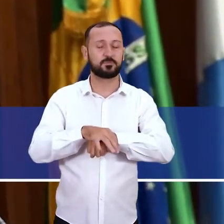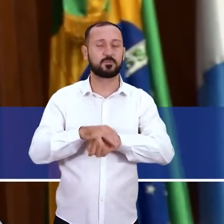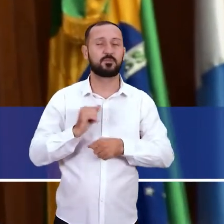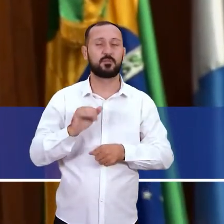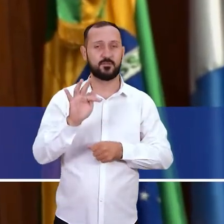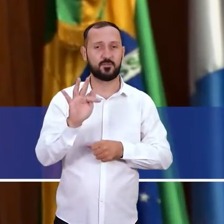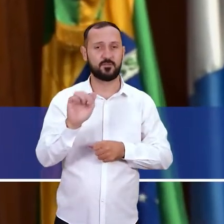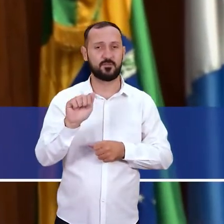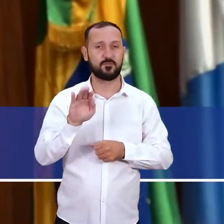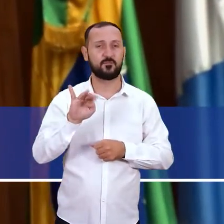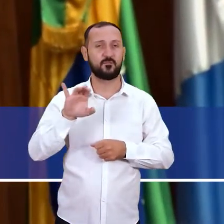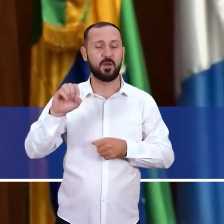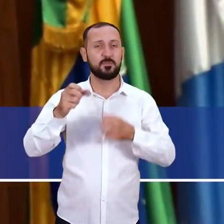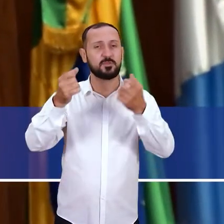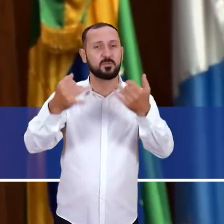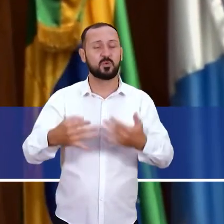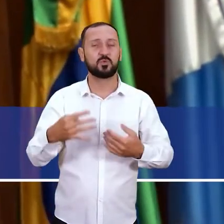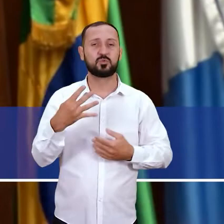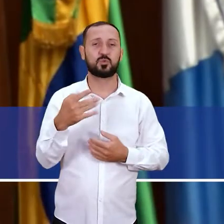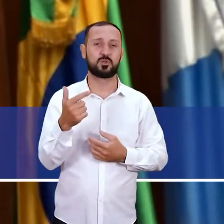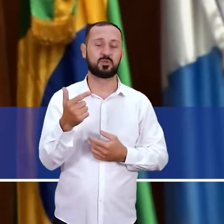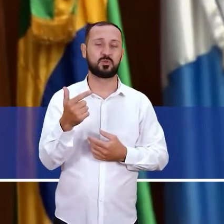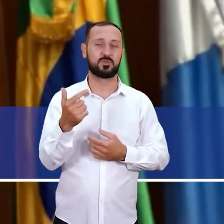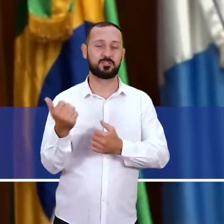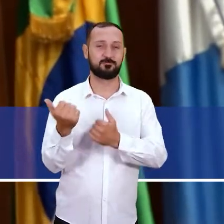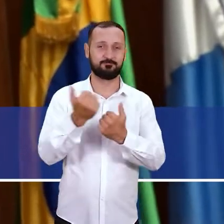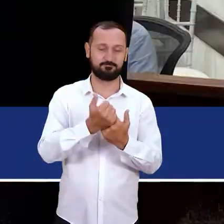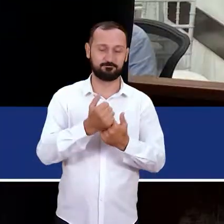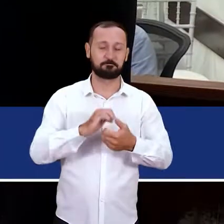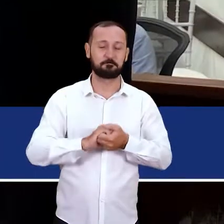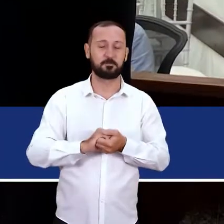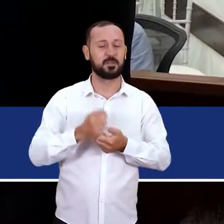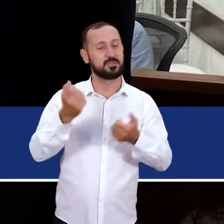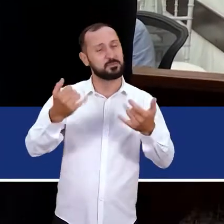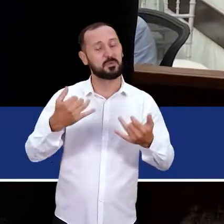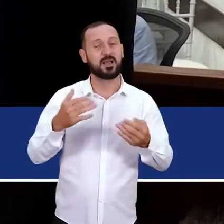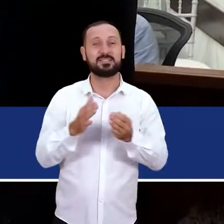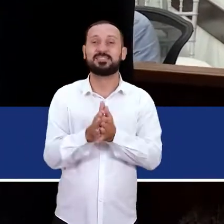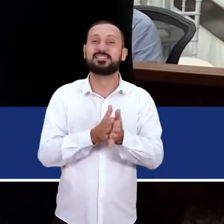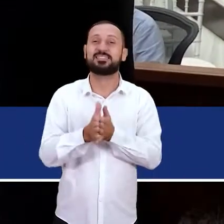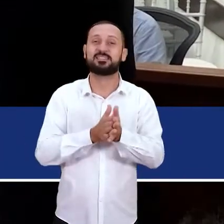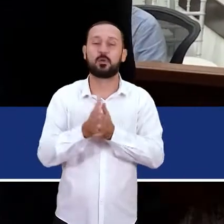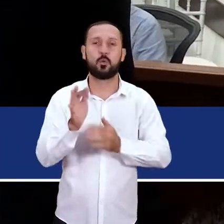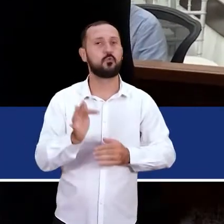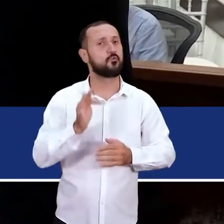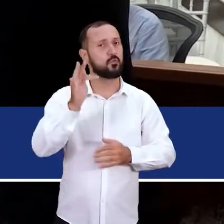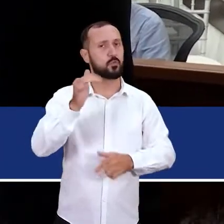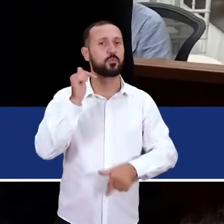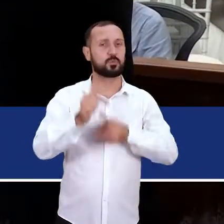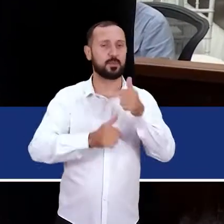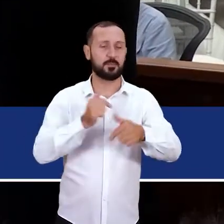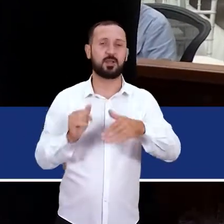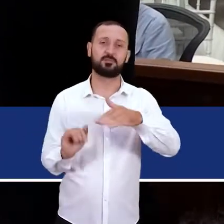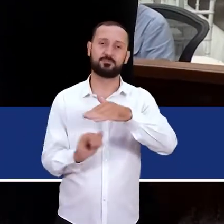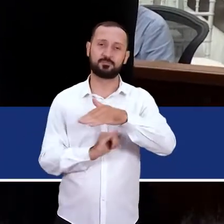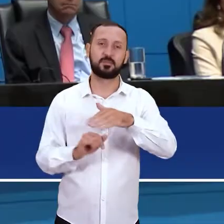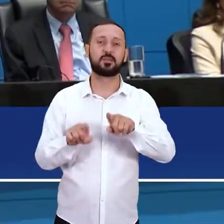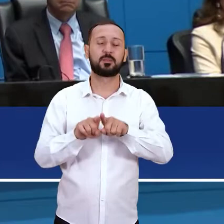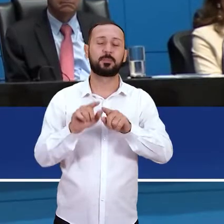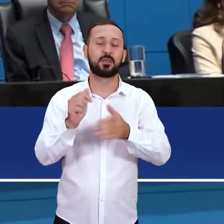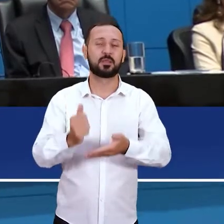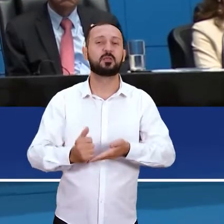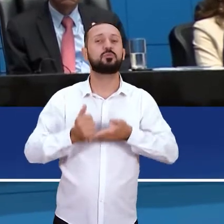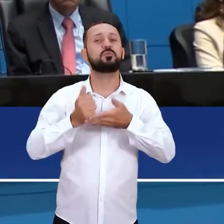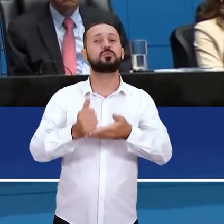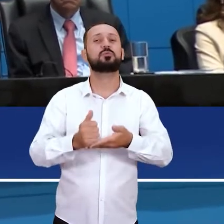Estado, Fábio Rombi, discursou em nome dos 42 homenageados. Ele falou sobre as expectativas futuras para o trabalho do órgão e